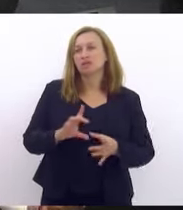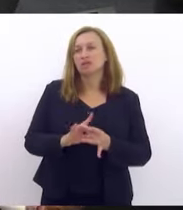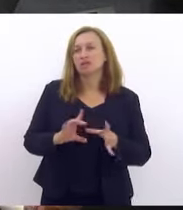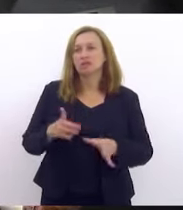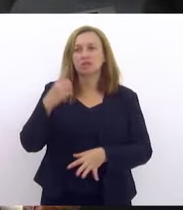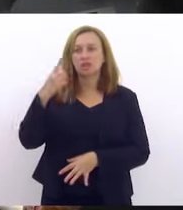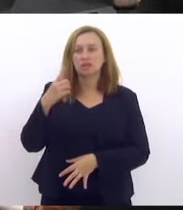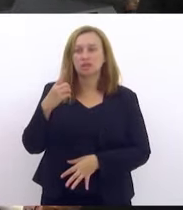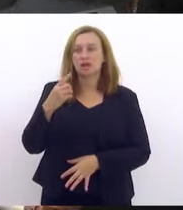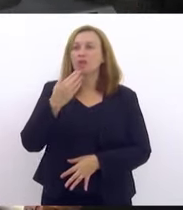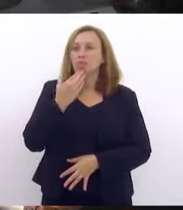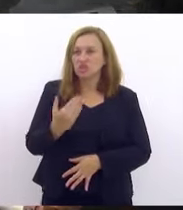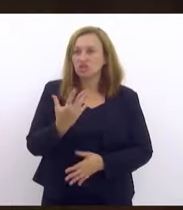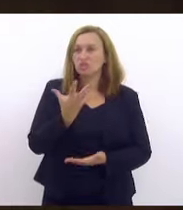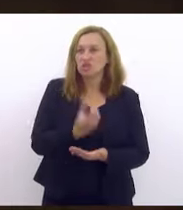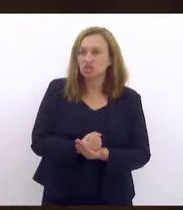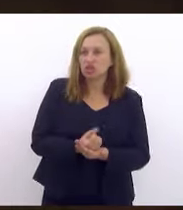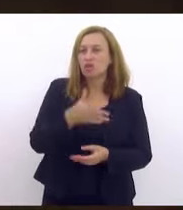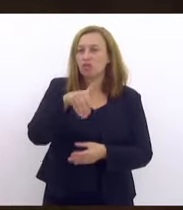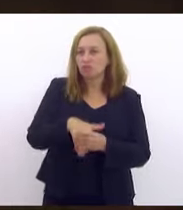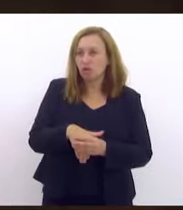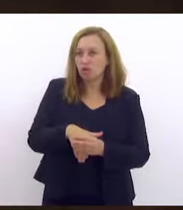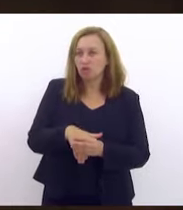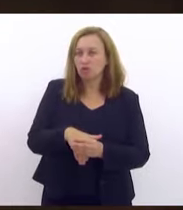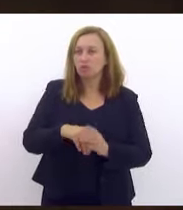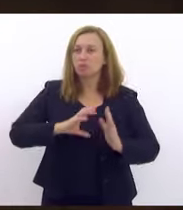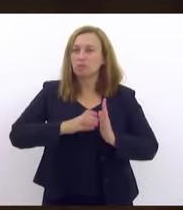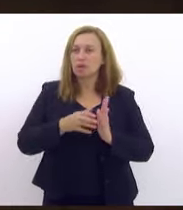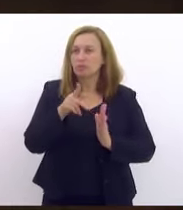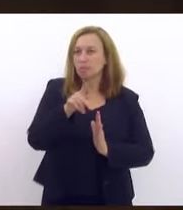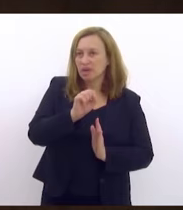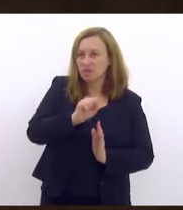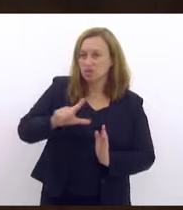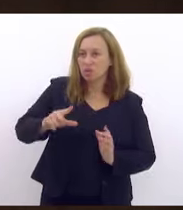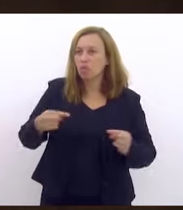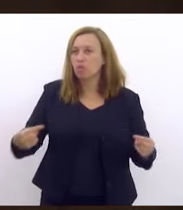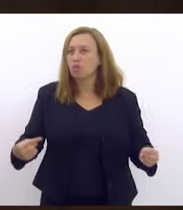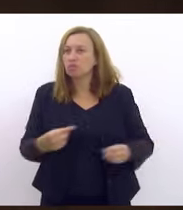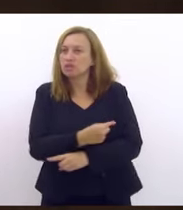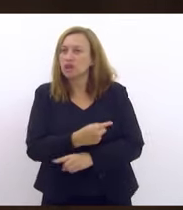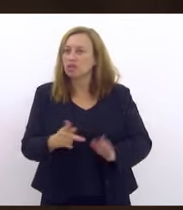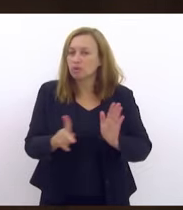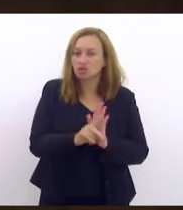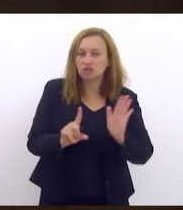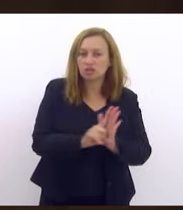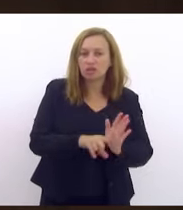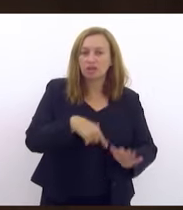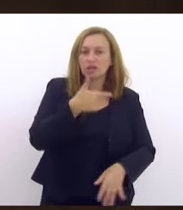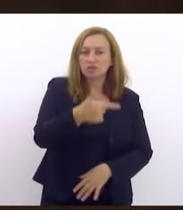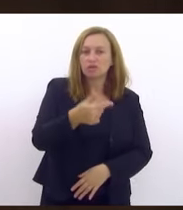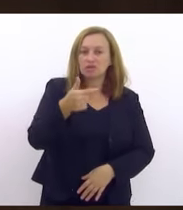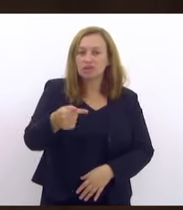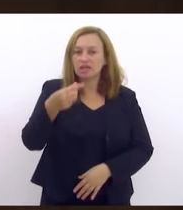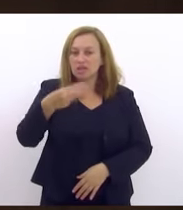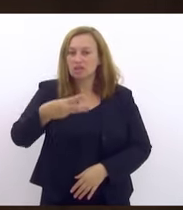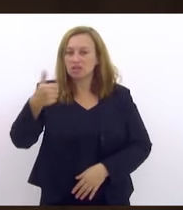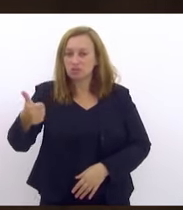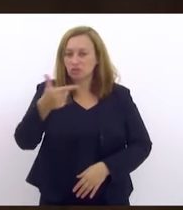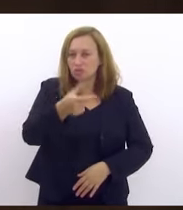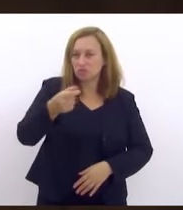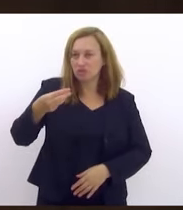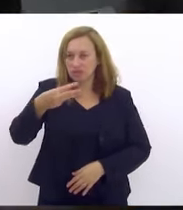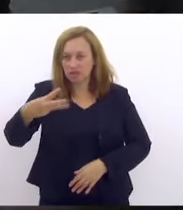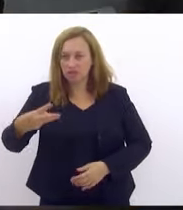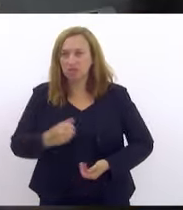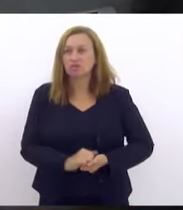aprovar, só pedir para registrar o voto da bancada do PSOL contrário ao projeto de lei 2731 de 2023, o segundo projeto